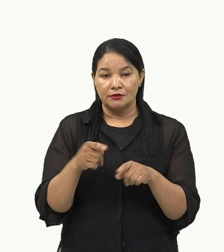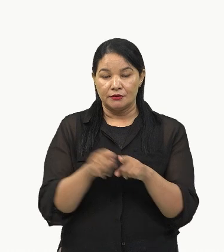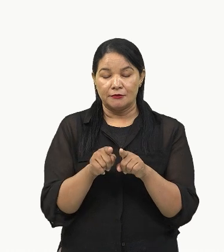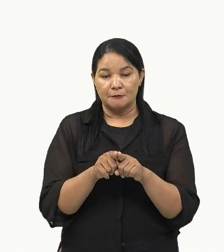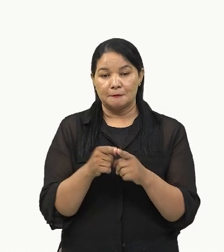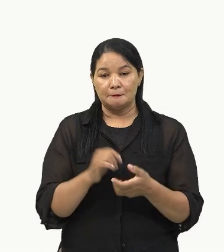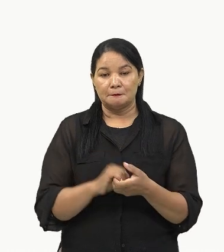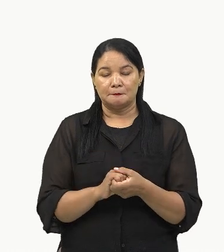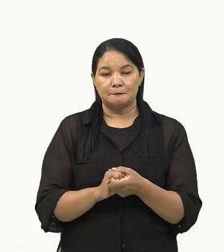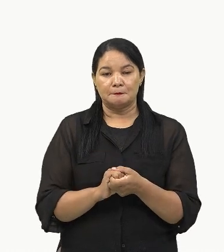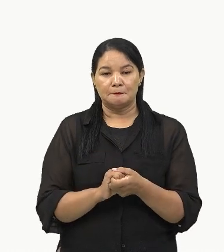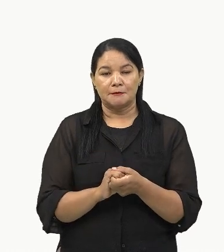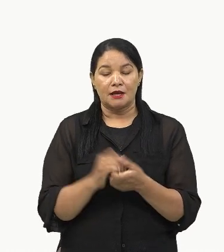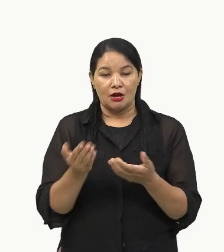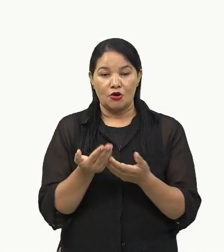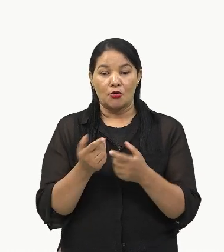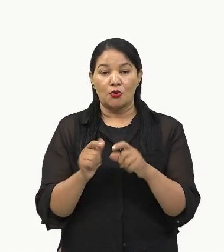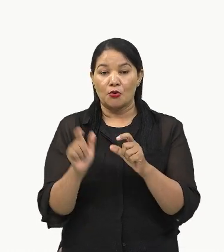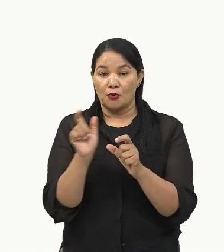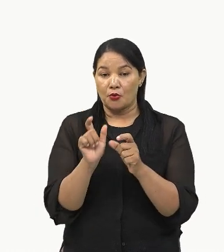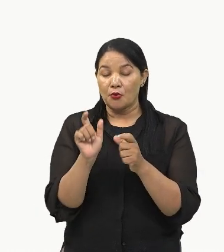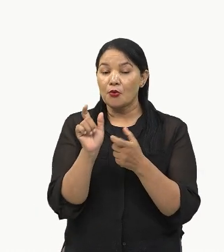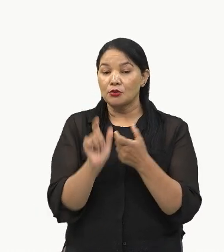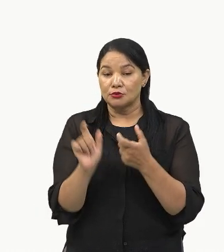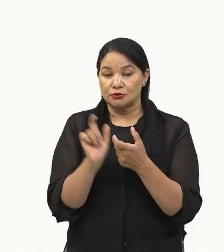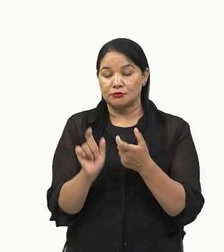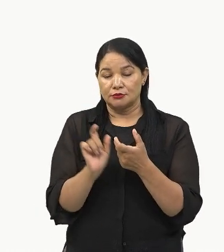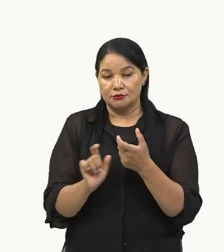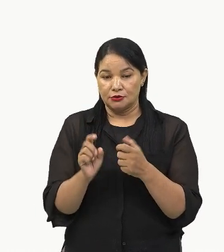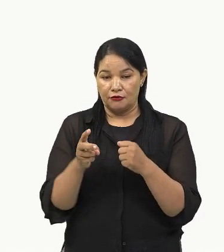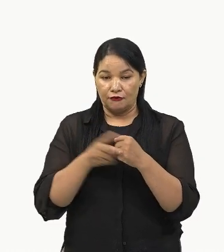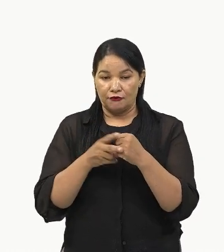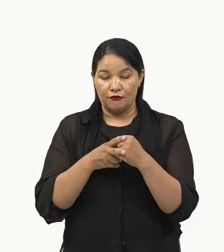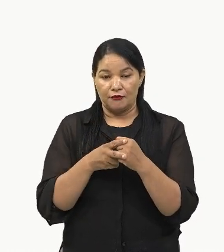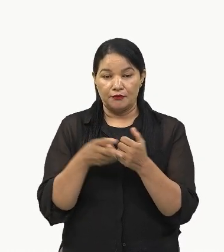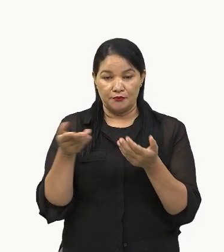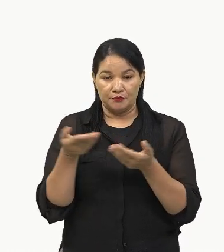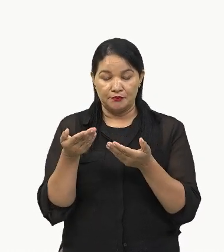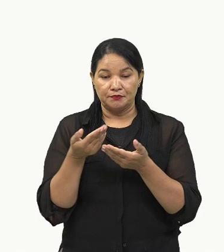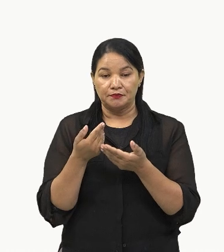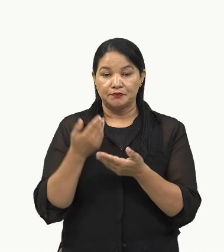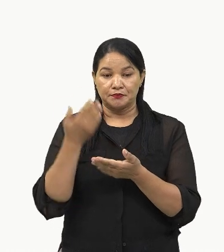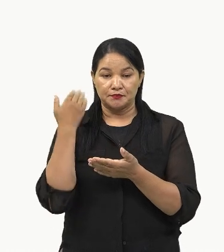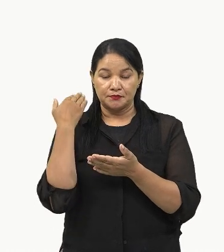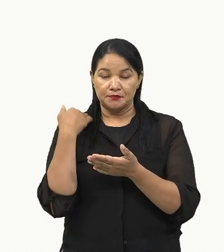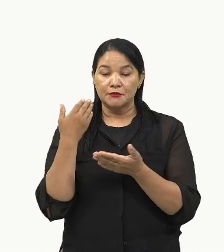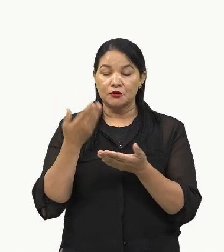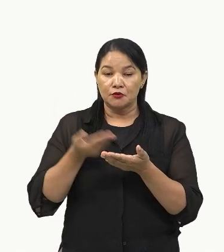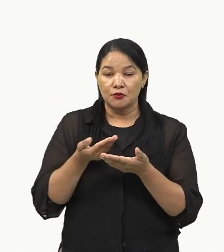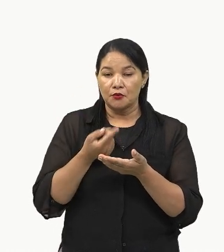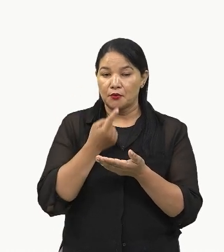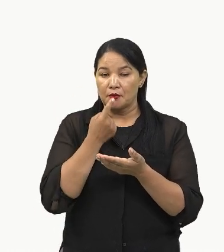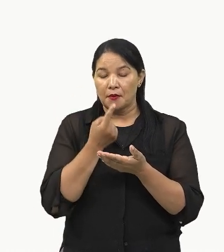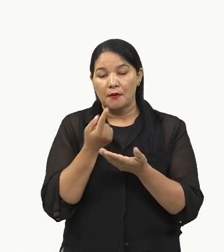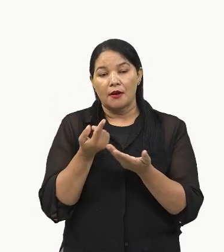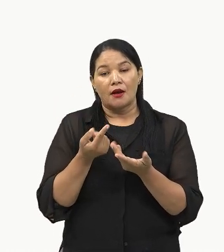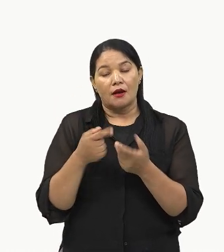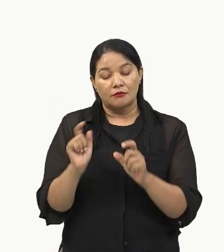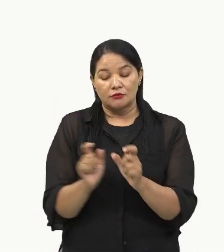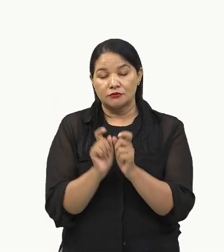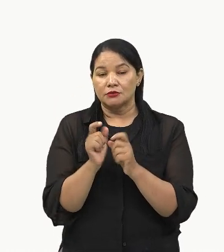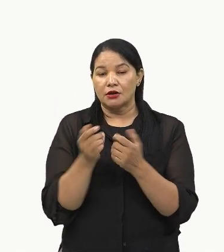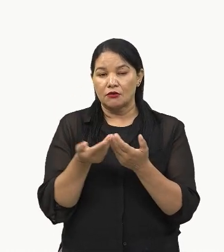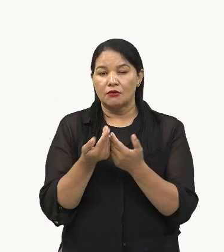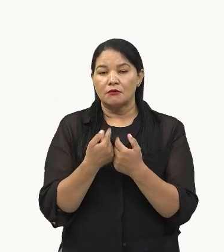conjugar esses verbos no pretérito perfeito composto. Para isso, nós temos que saber o quê? O sujeito